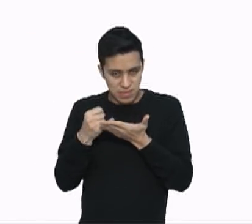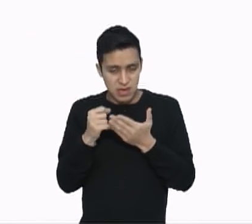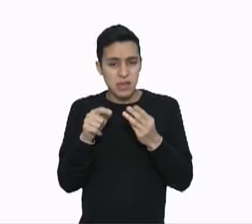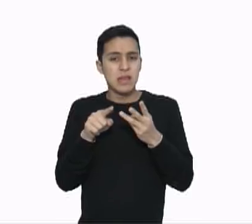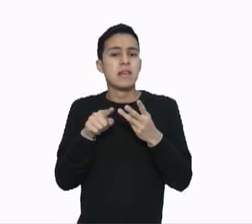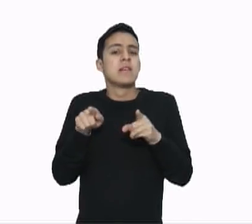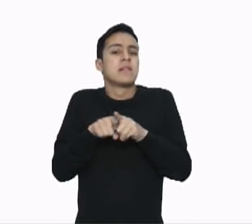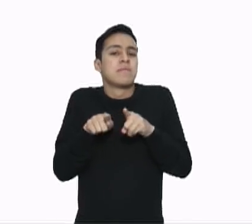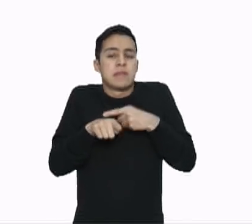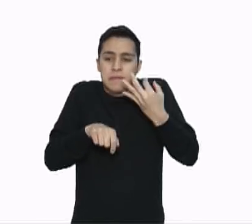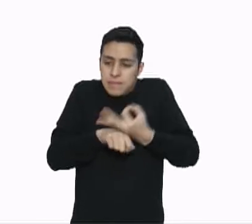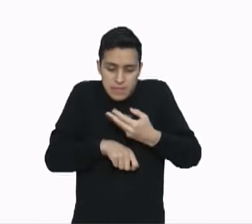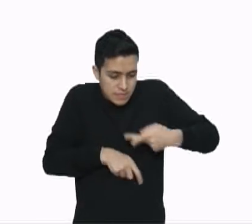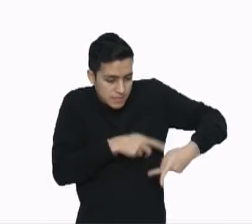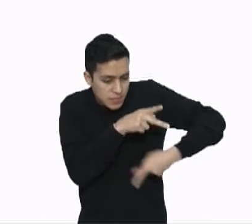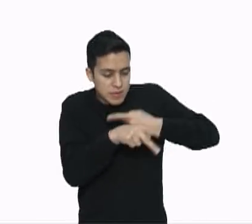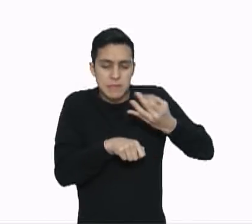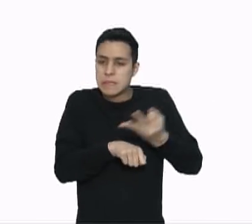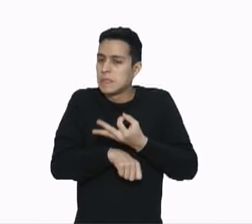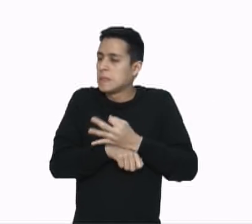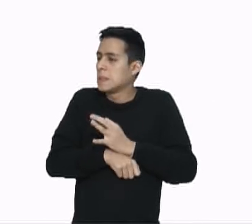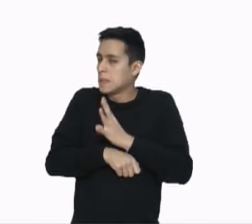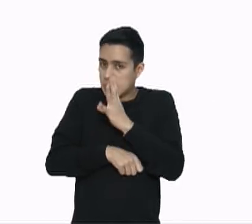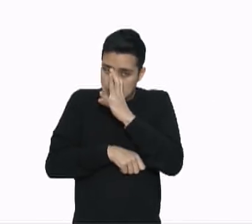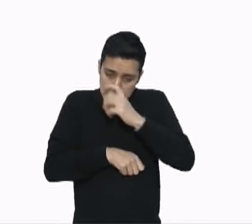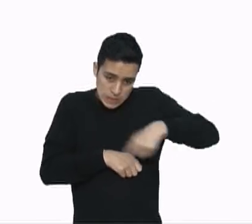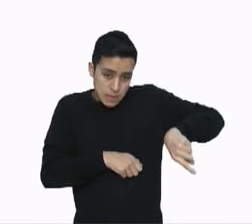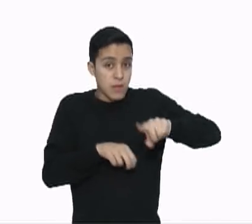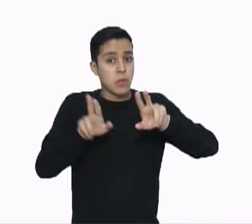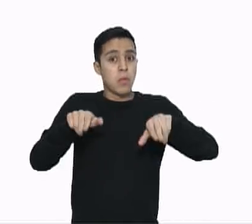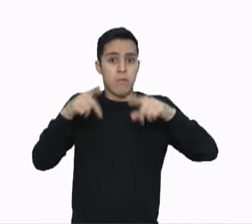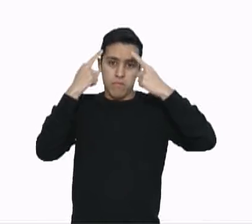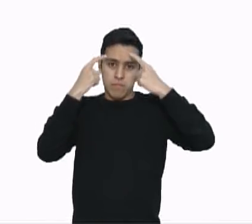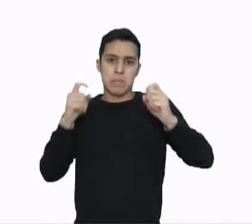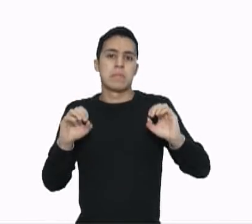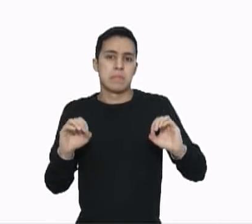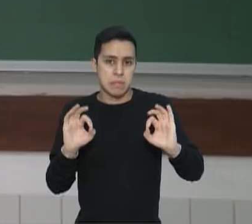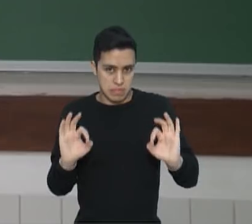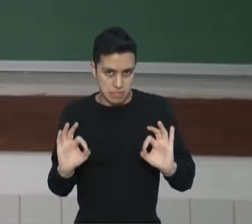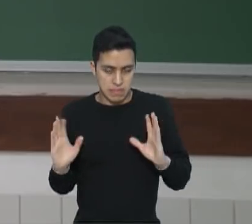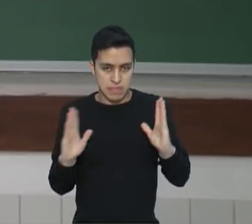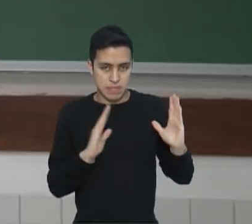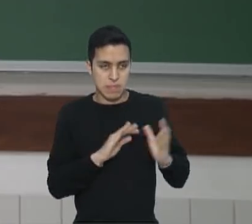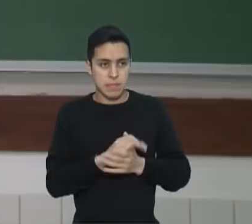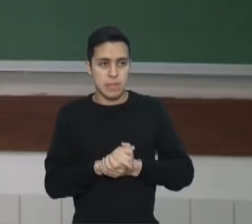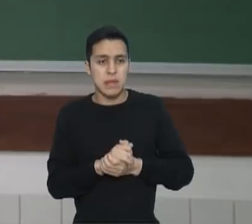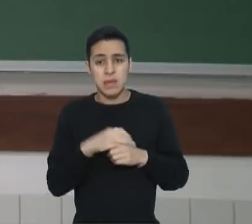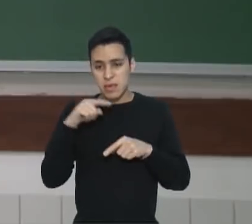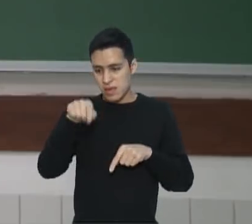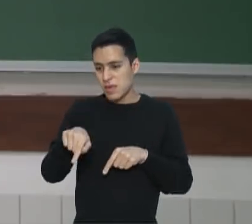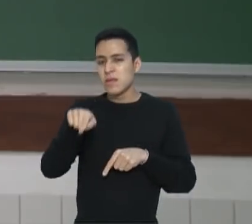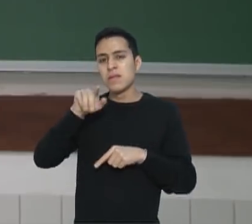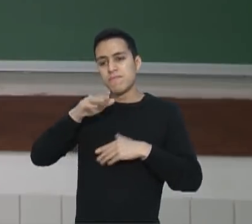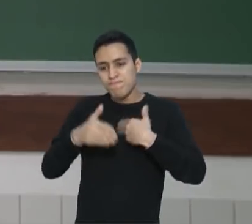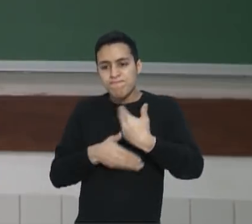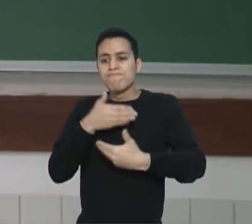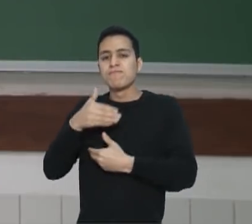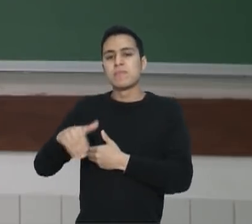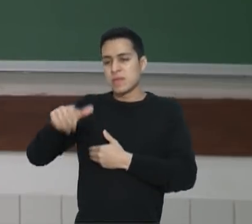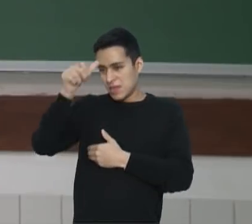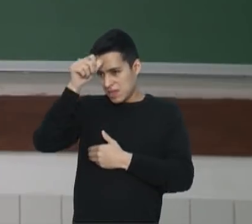a resistência popular, a resistência sempre não violenta. E isso resulta na independência da Índia